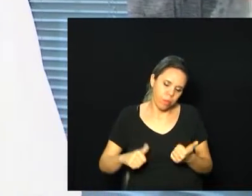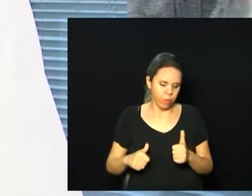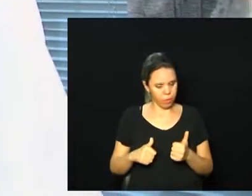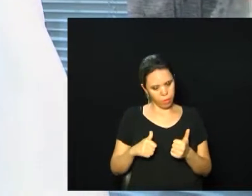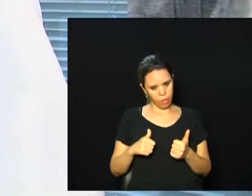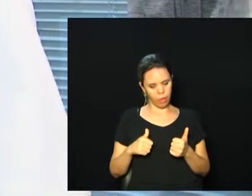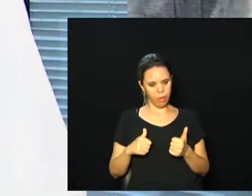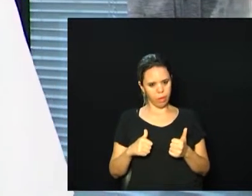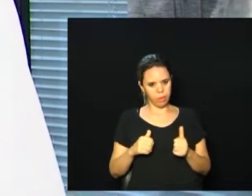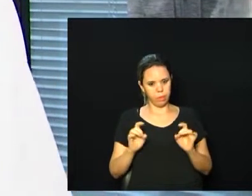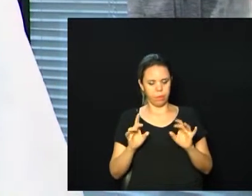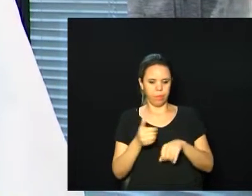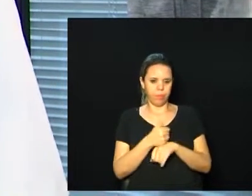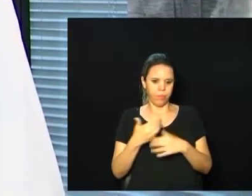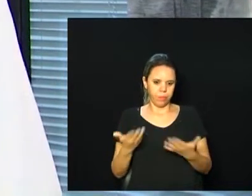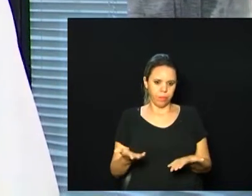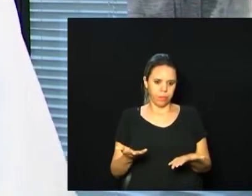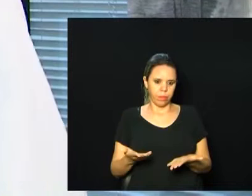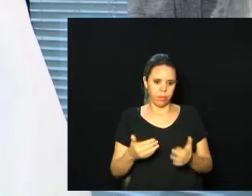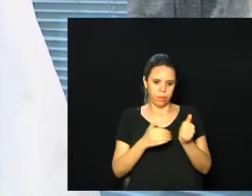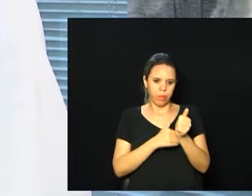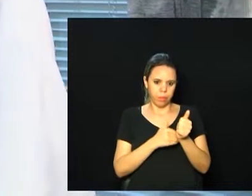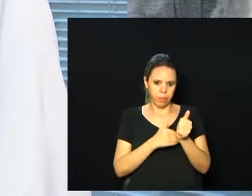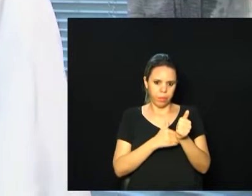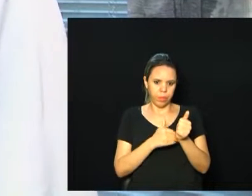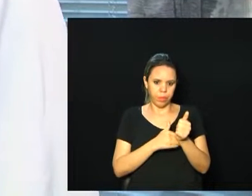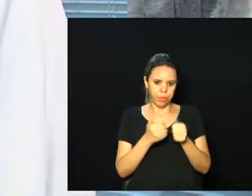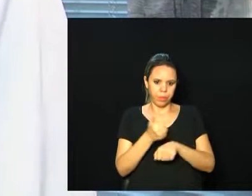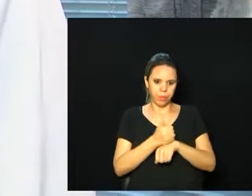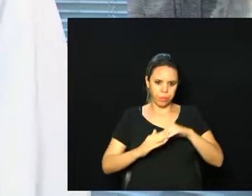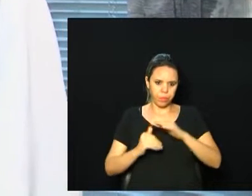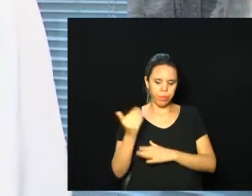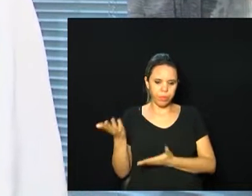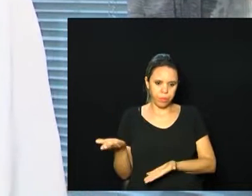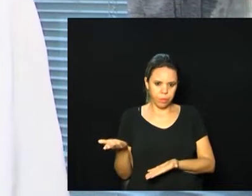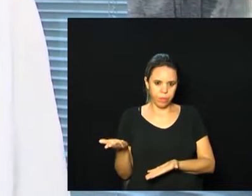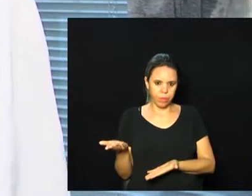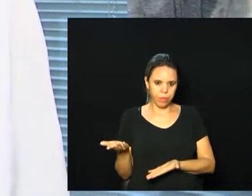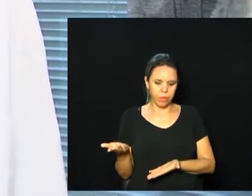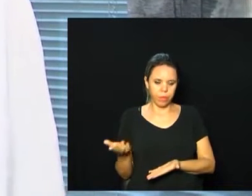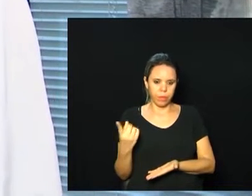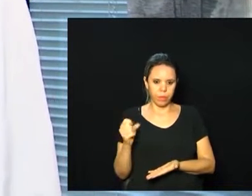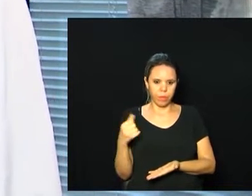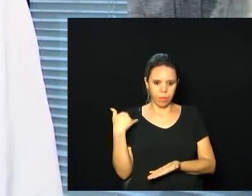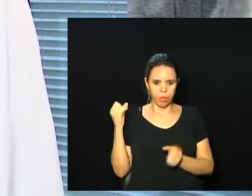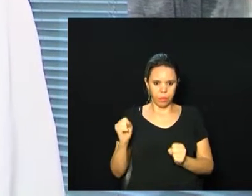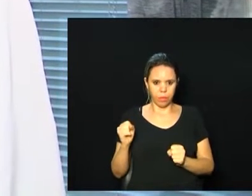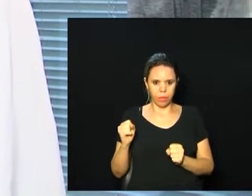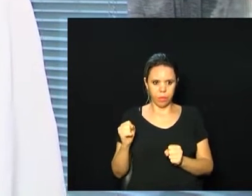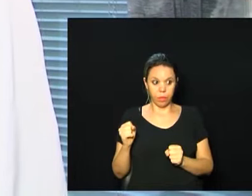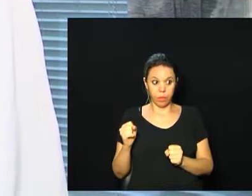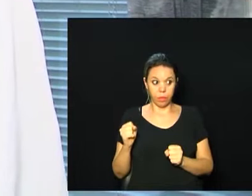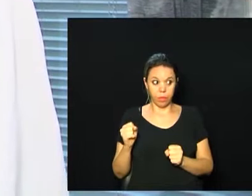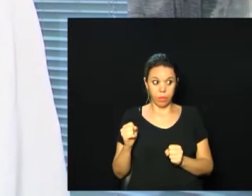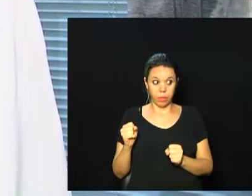forma mais especializada e sigilosa com um dos profissionais aqui do Hemocentro. Os menores de 18 anos podem votar?